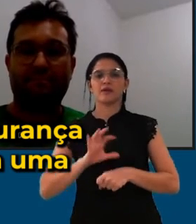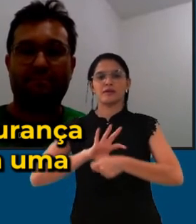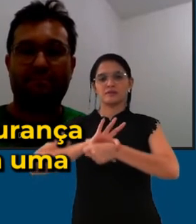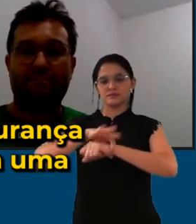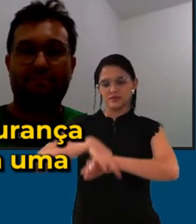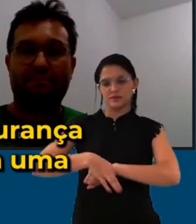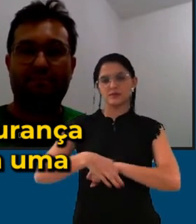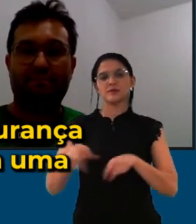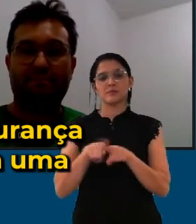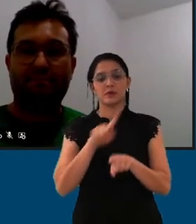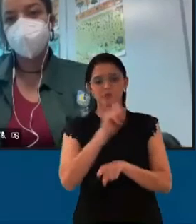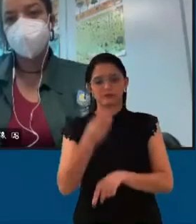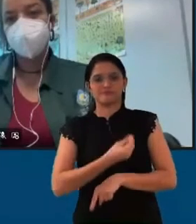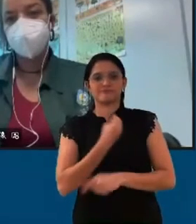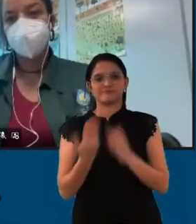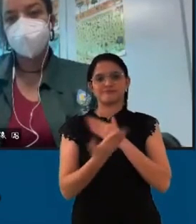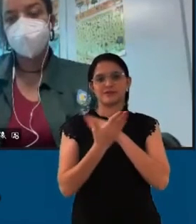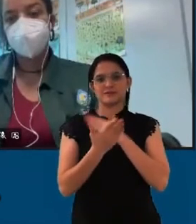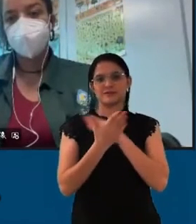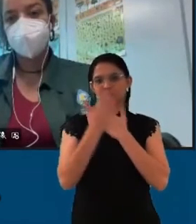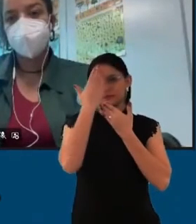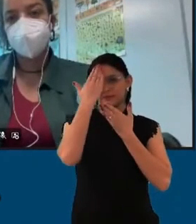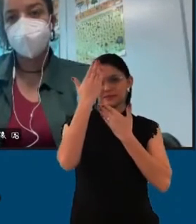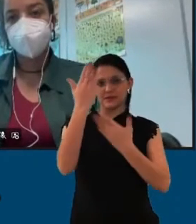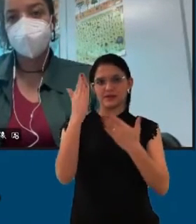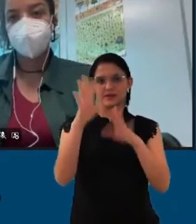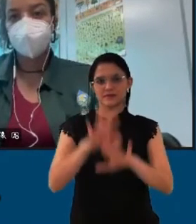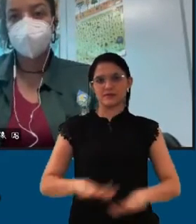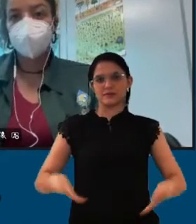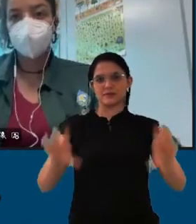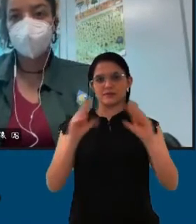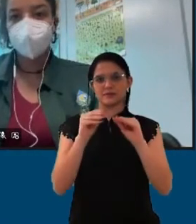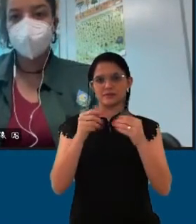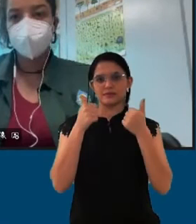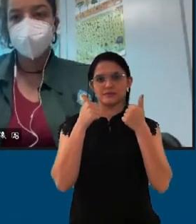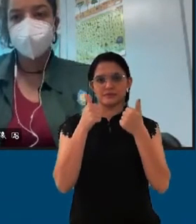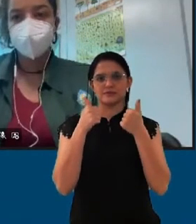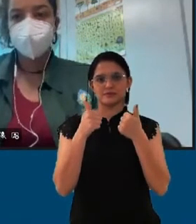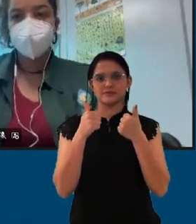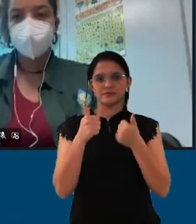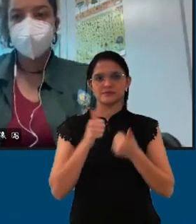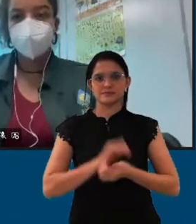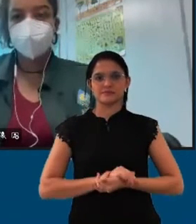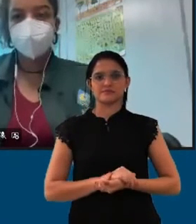presentes aqui que me deram uma força. Obrigada, doutor Carlos, obrigada a todos.